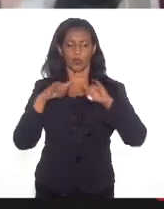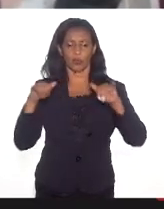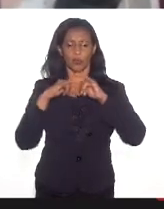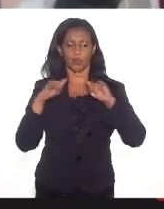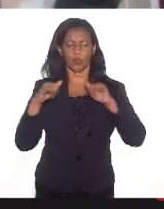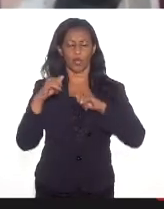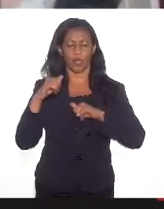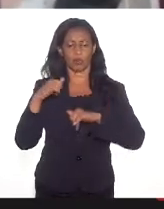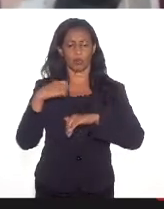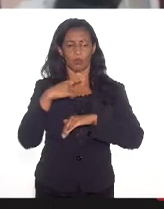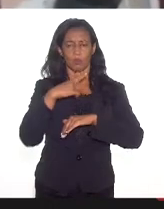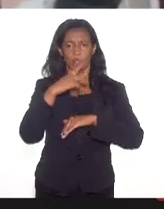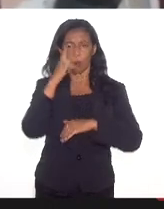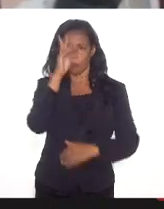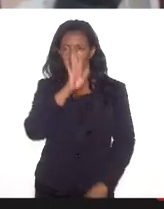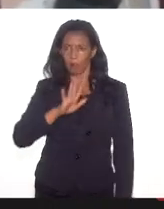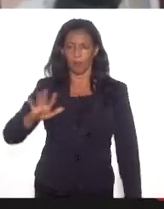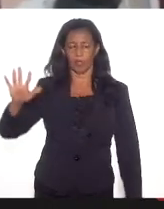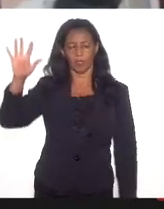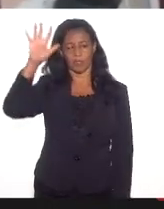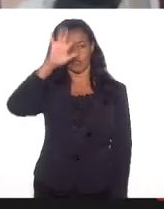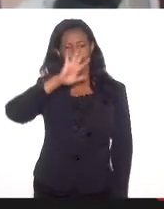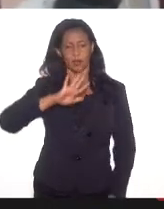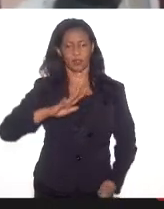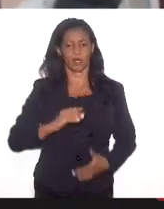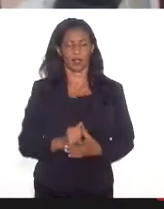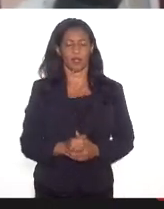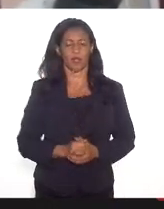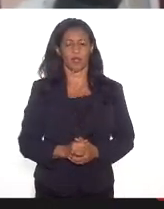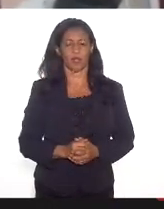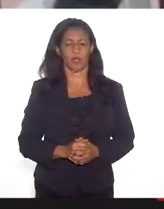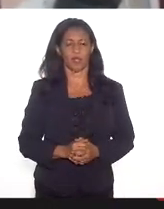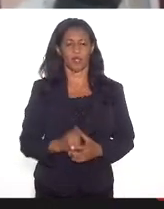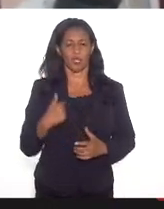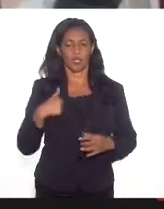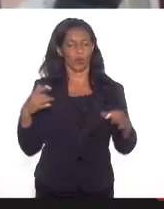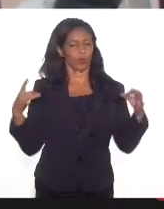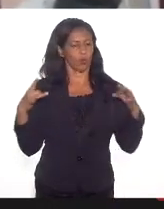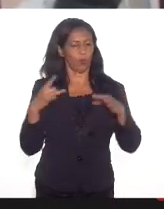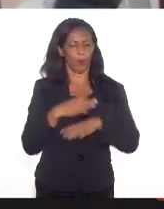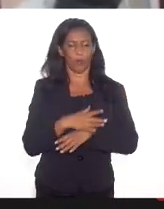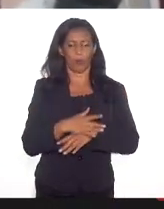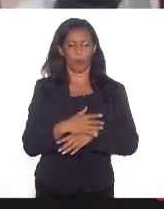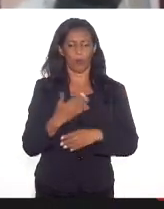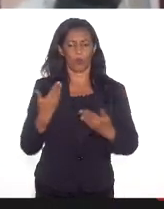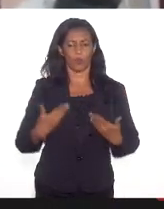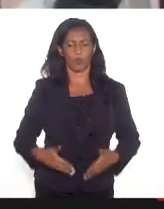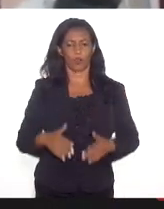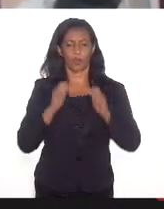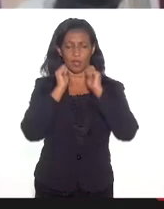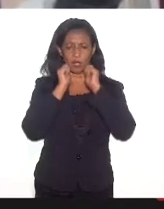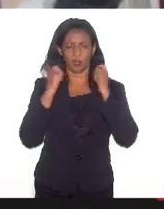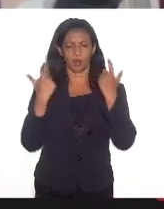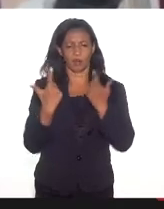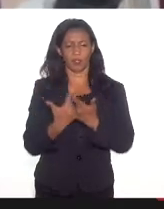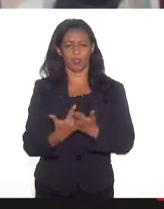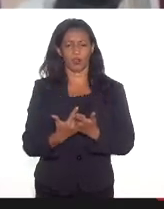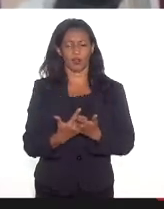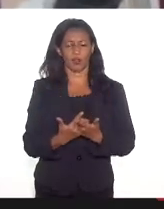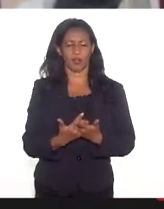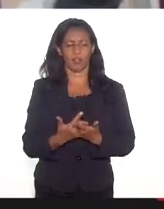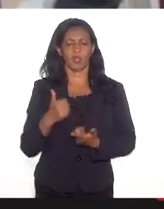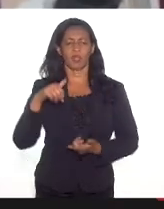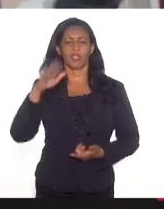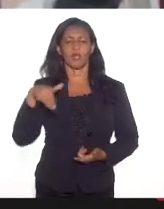o Brasil inteiro eu me coloco à sua disposição aí que você na semana negativa quem